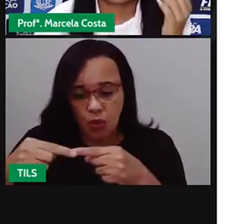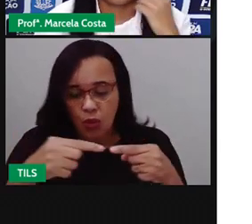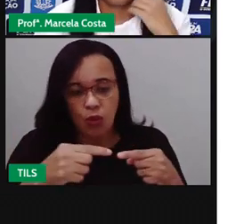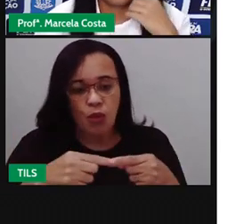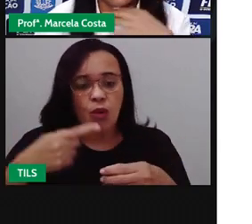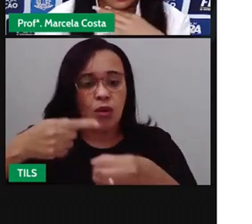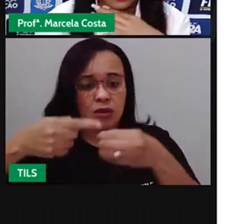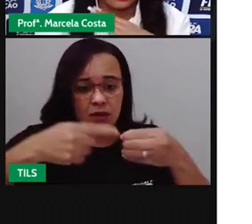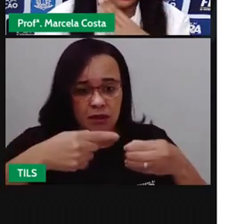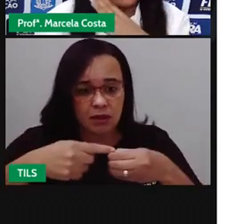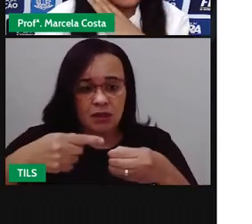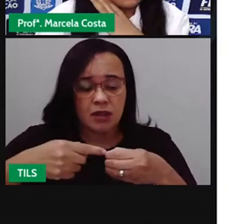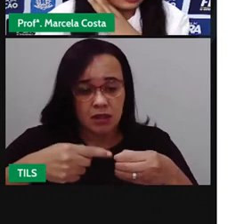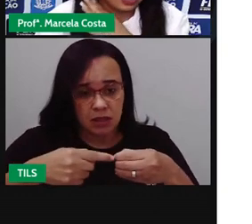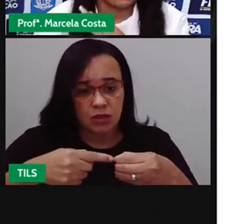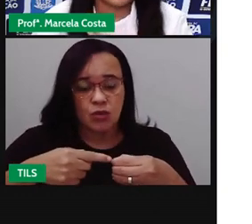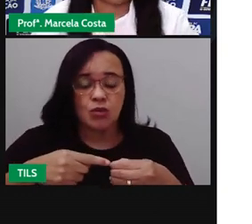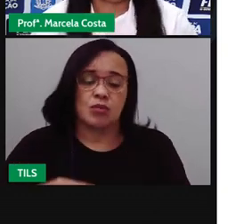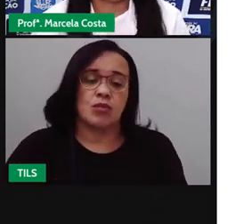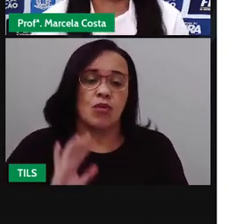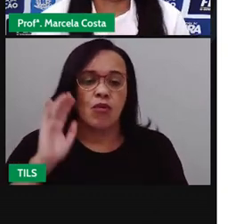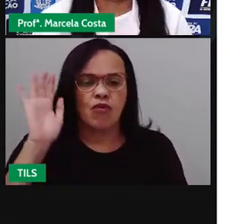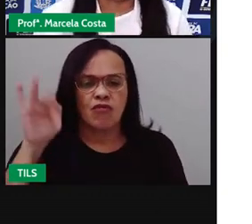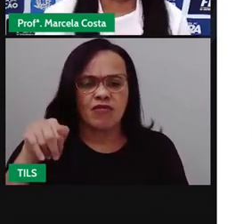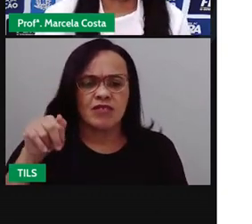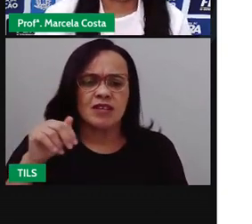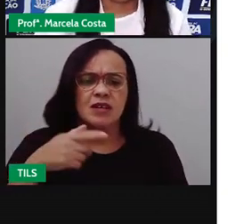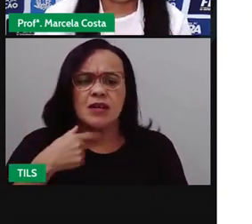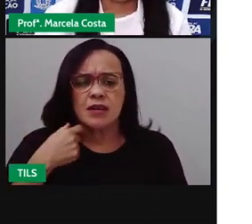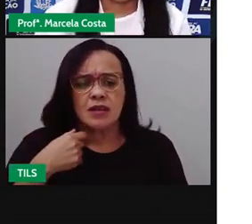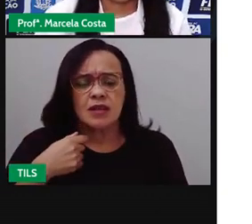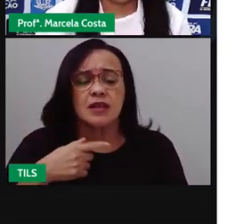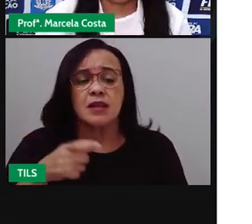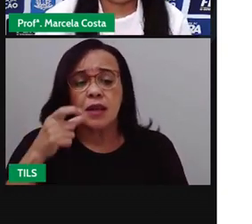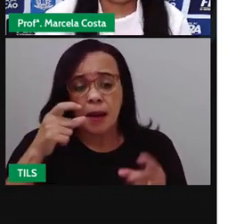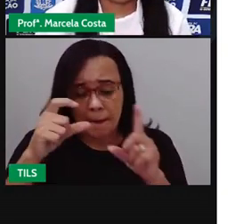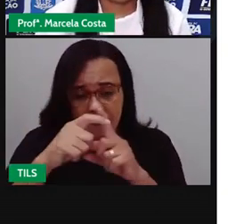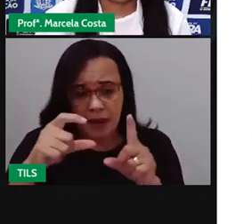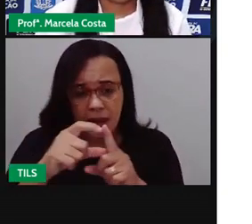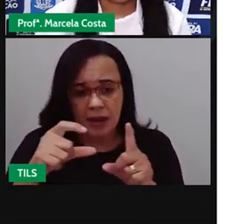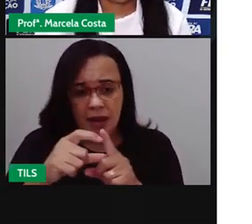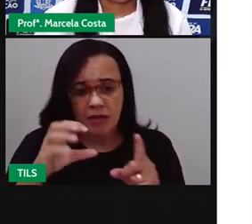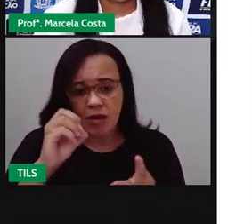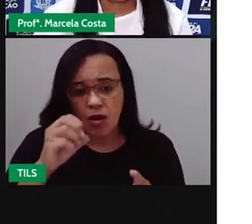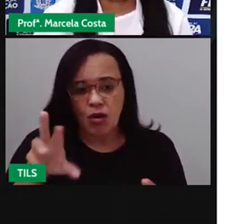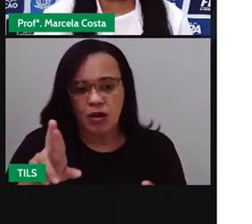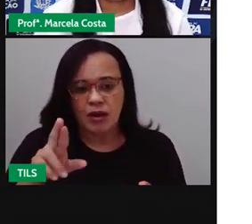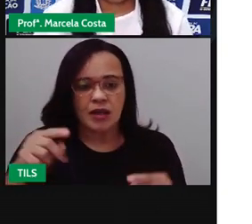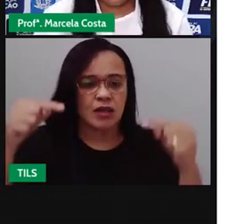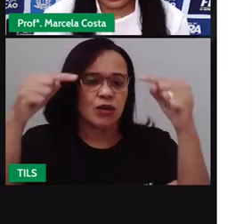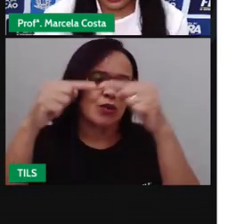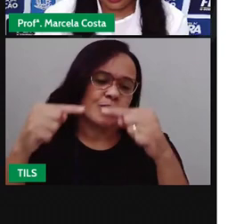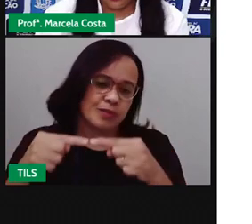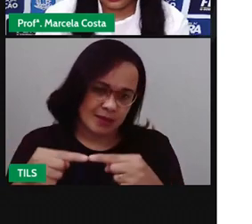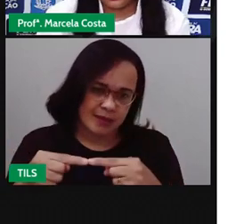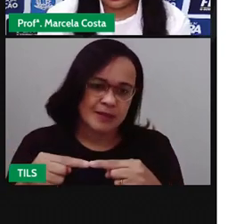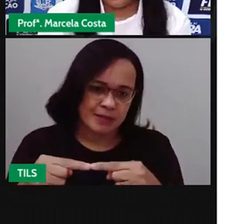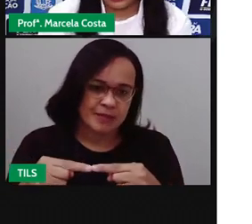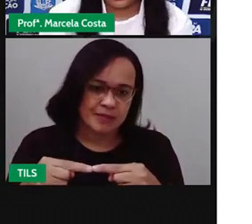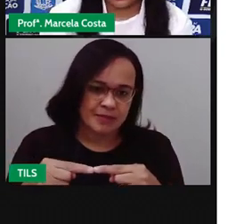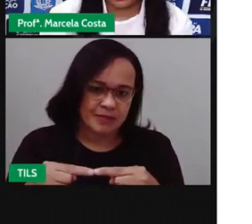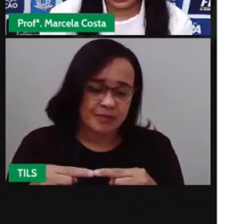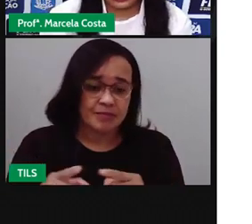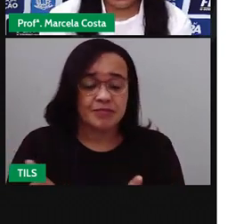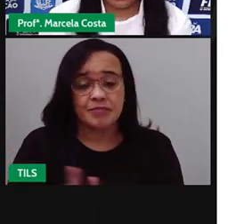Interior, Salvador. O final da palavra é o mesmo, OR. Vamos ver aqui, ó,